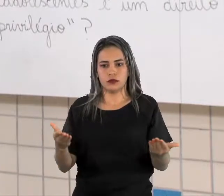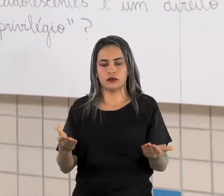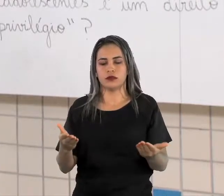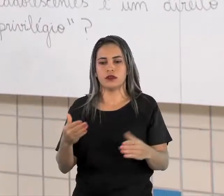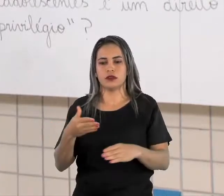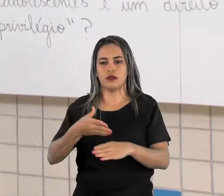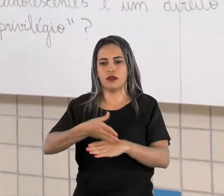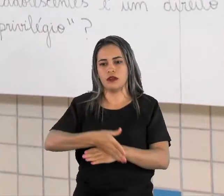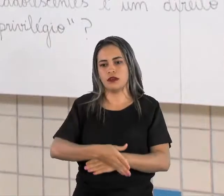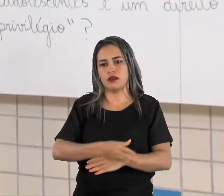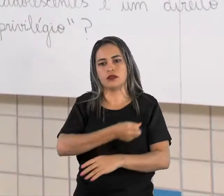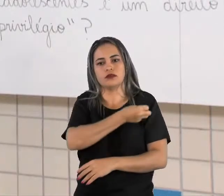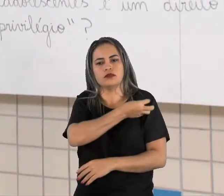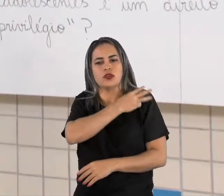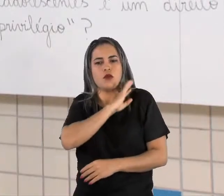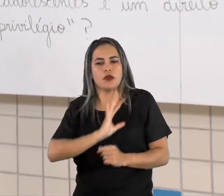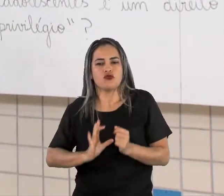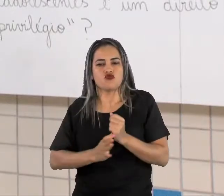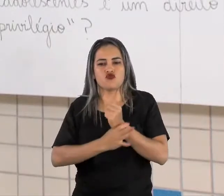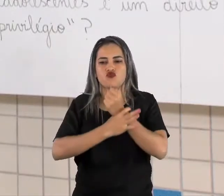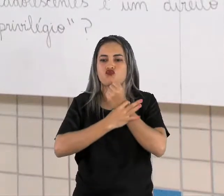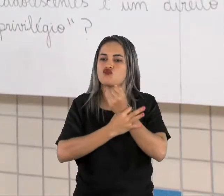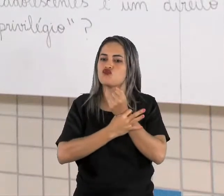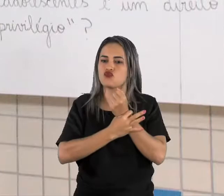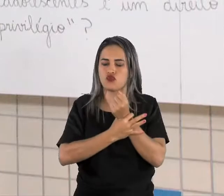ensino médio mais seguros,